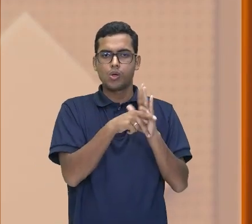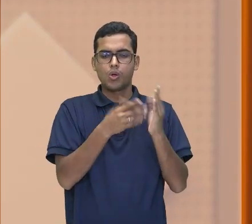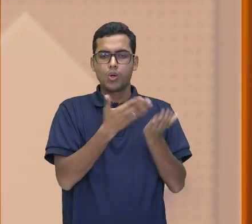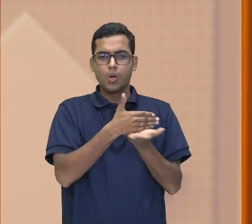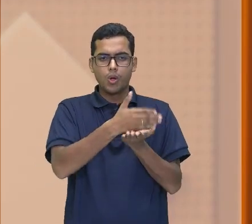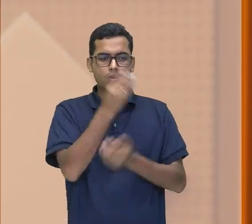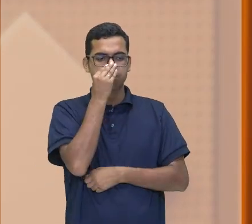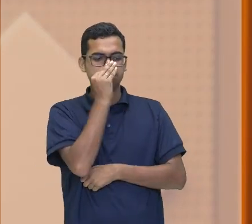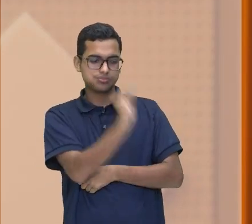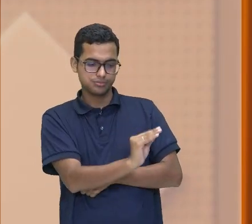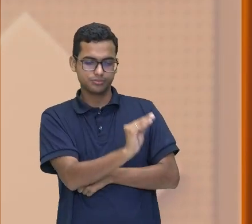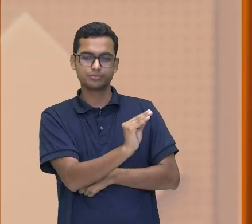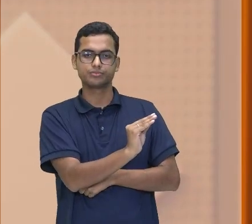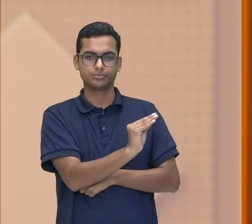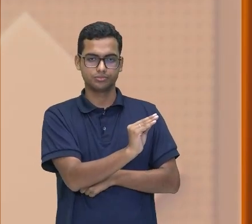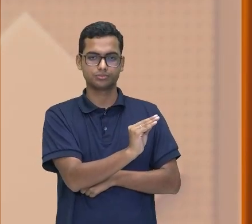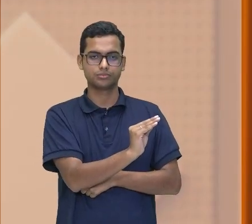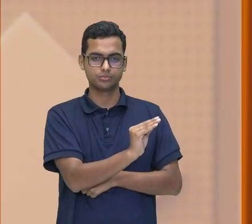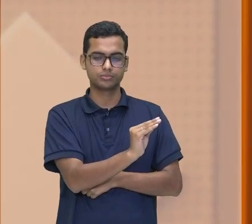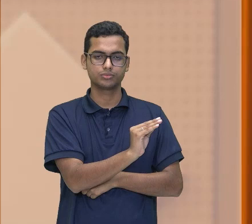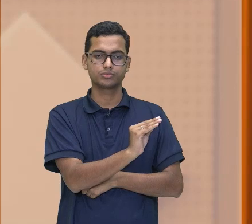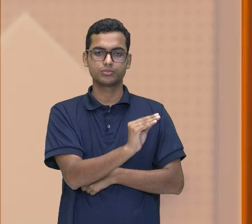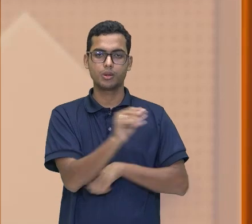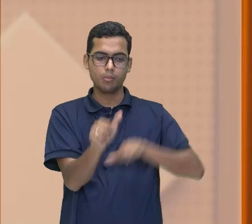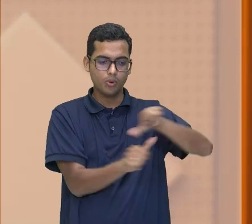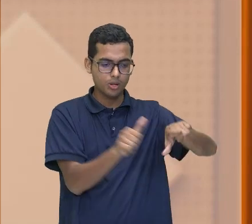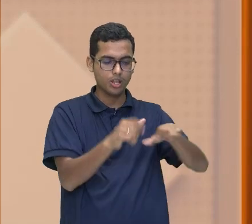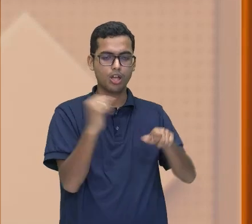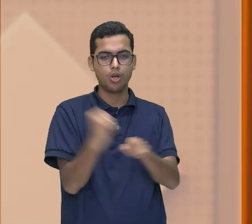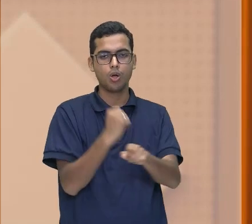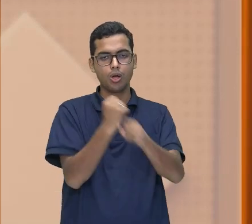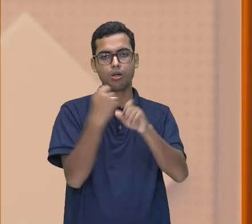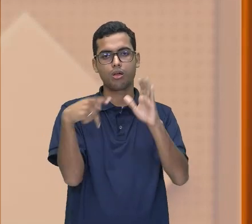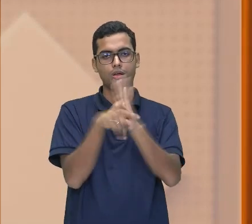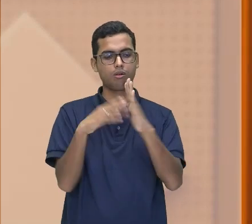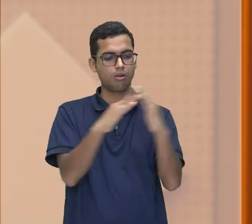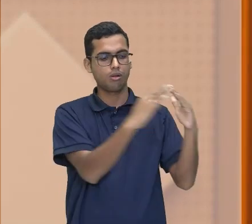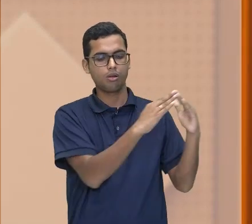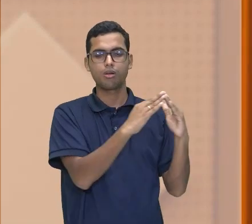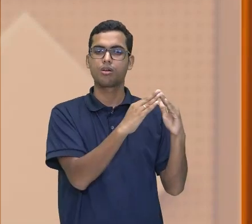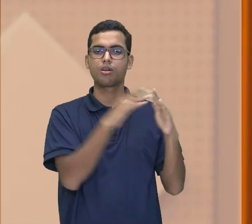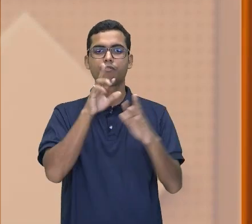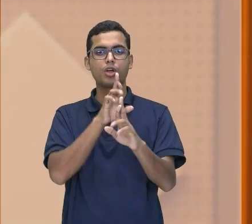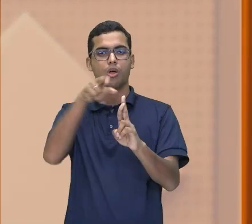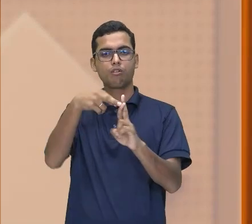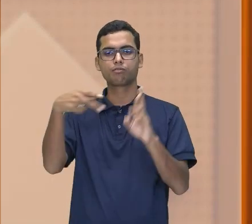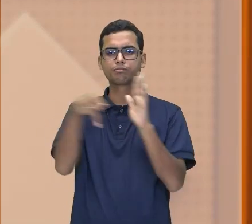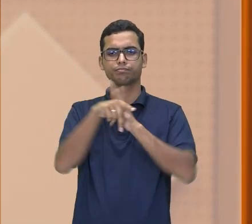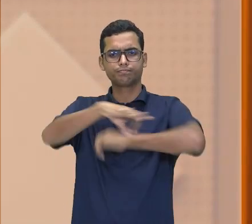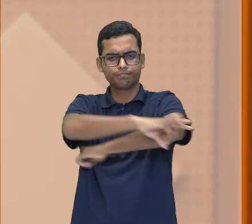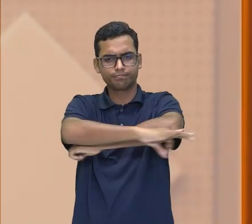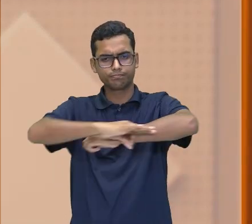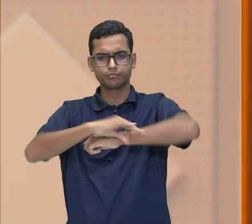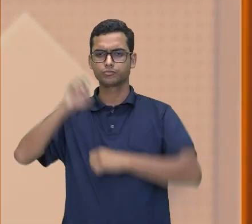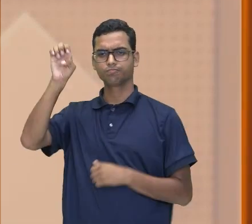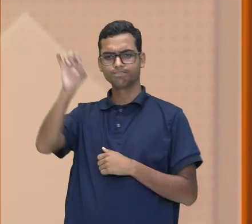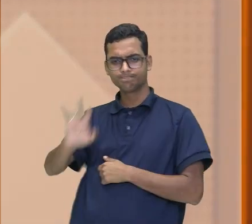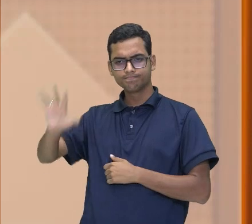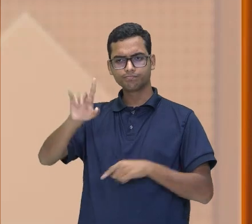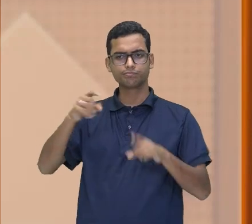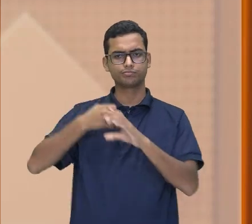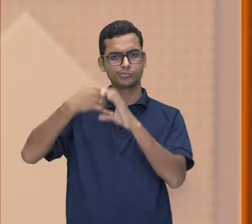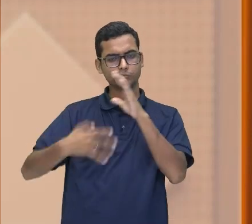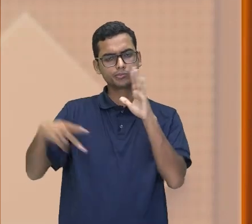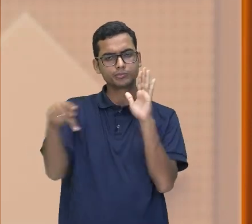das habitações que faziam referência às arquiteturas europeias. Isso também é uma característica, né,